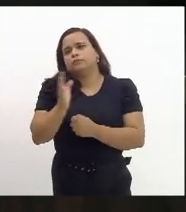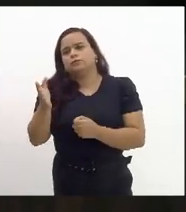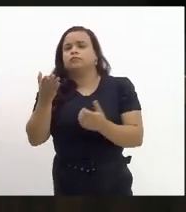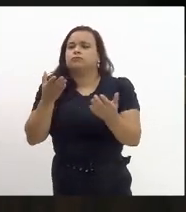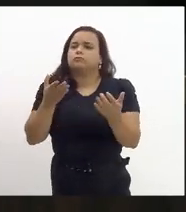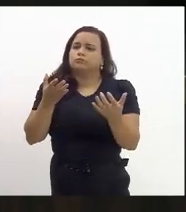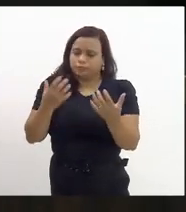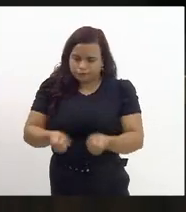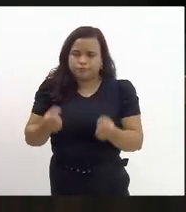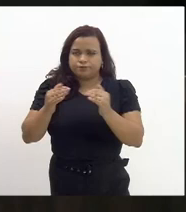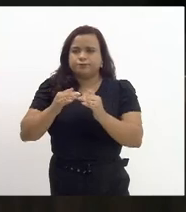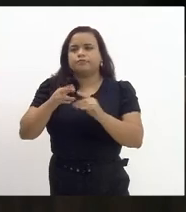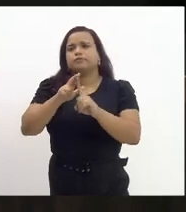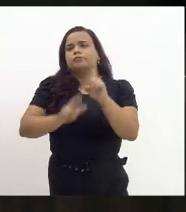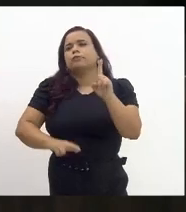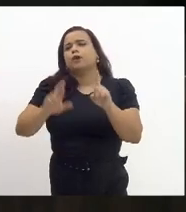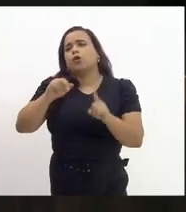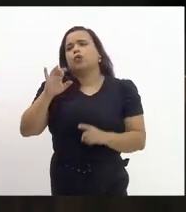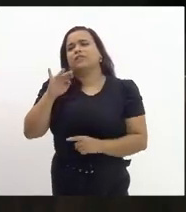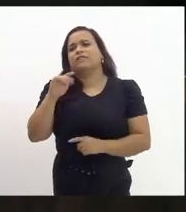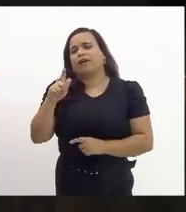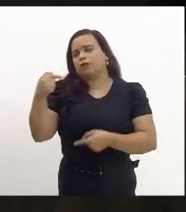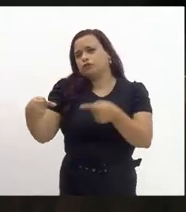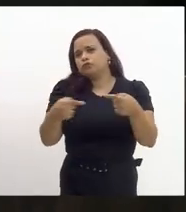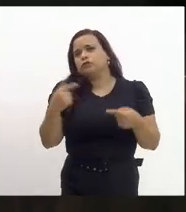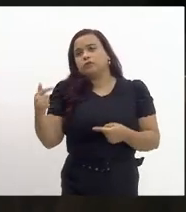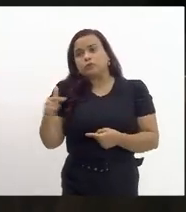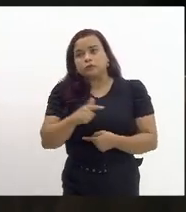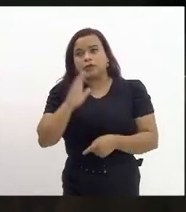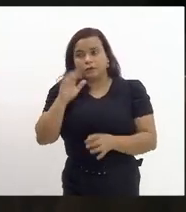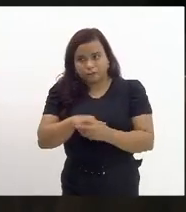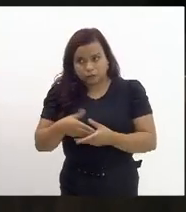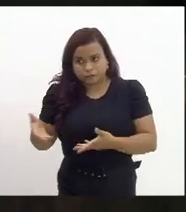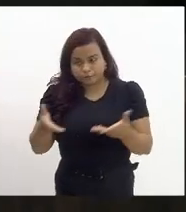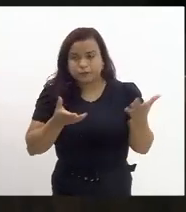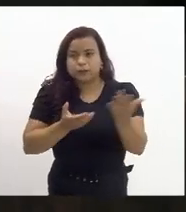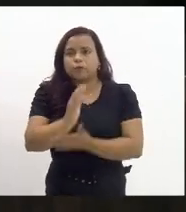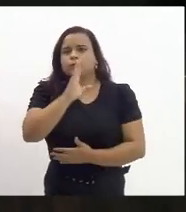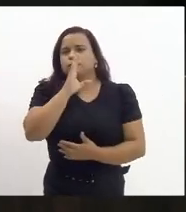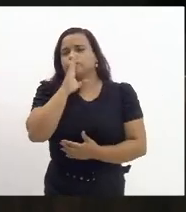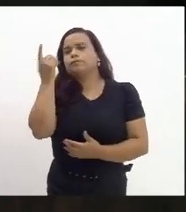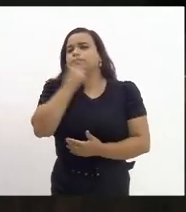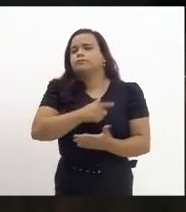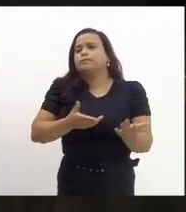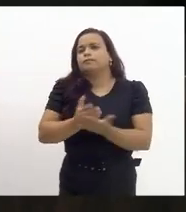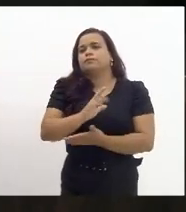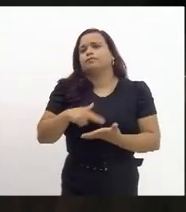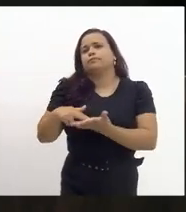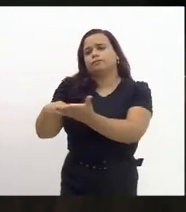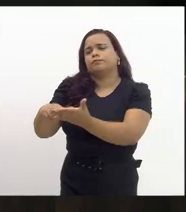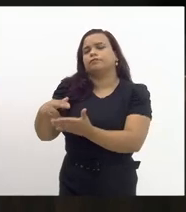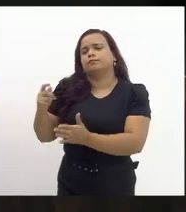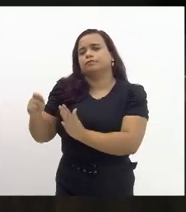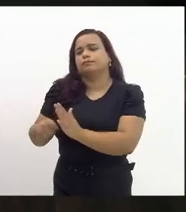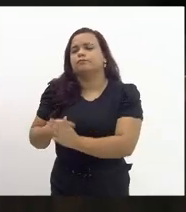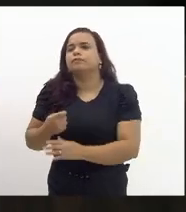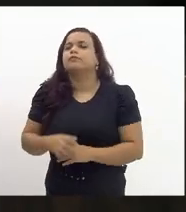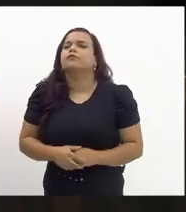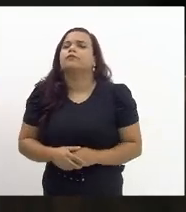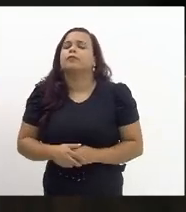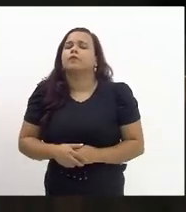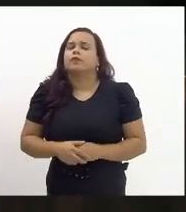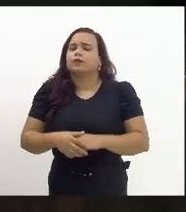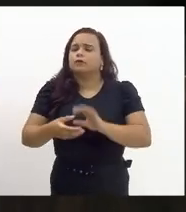não havendo que querer discutir, encerrada a discussão. Em votação, os senhores que aprovam permaneçam como estão, aprovado, vai à promulgação. Indicação